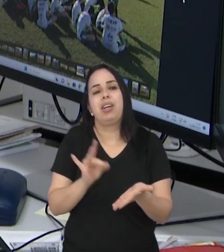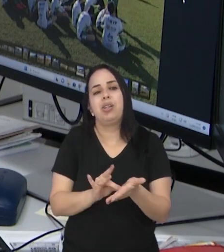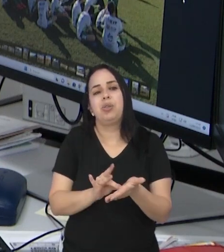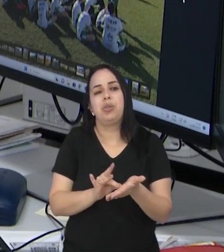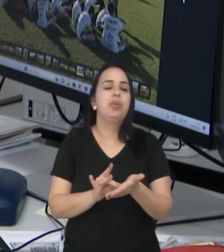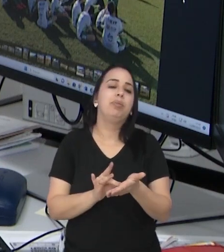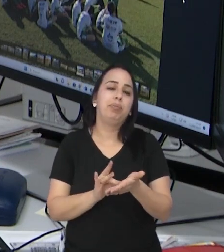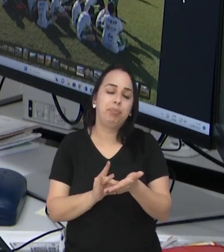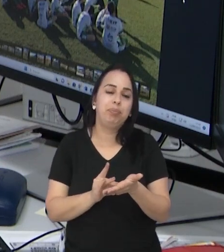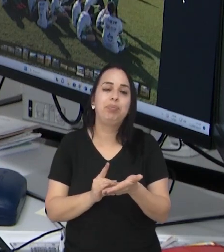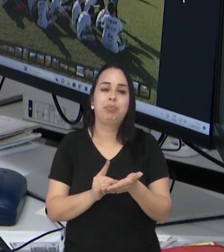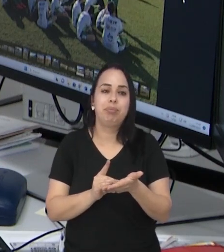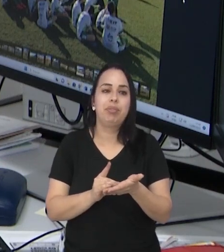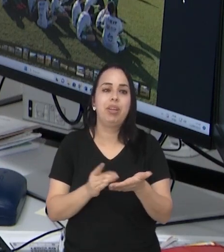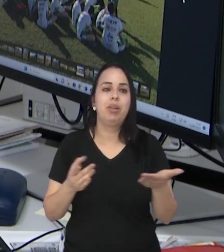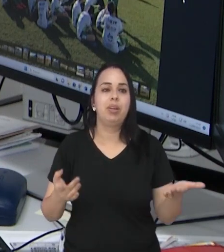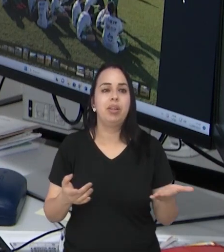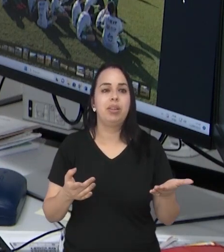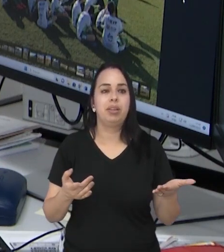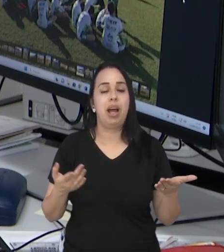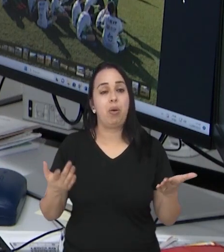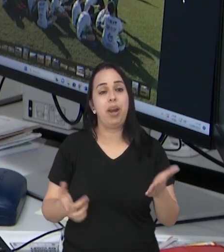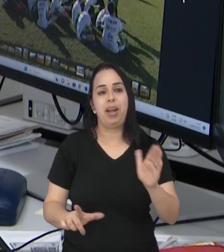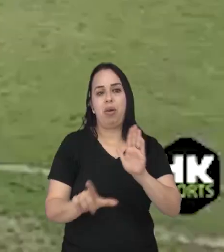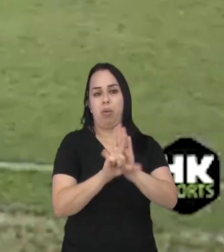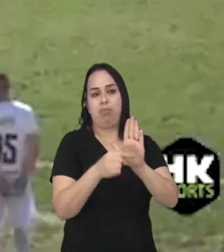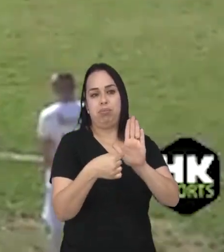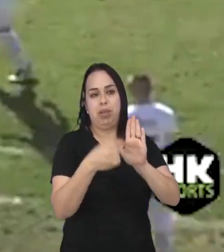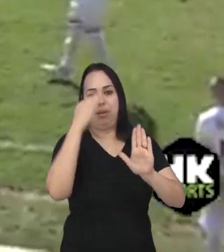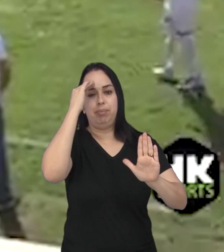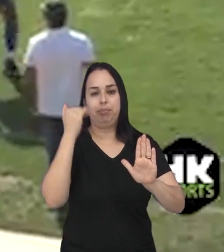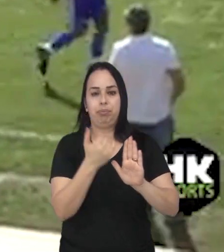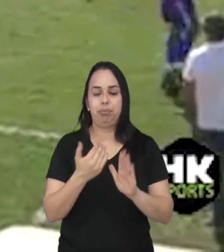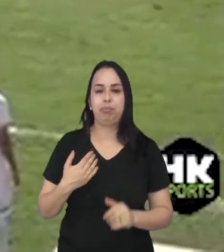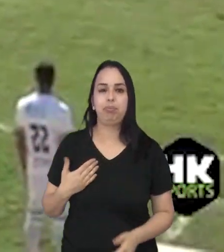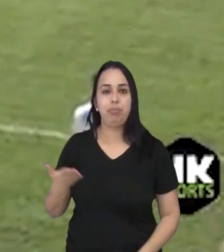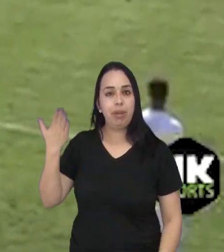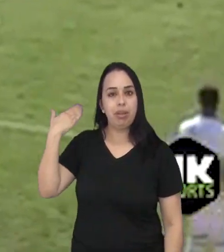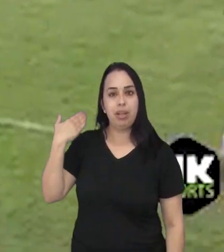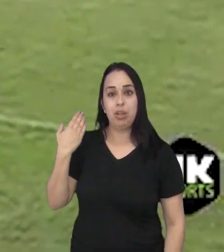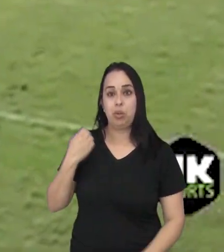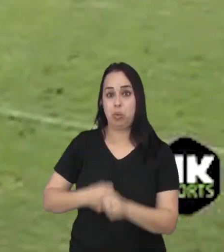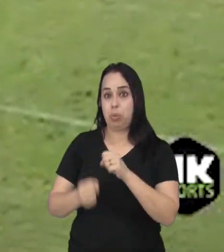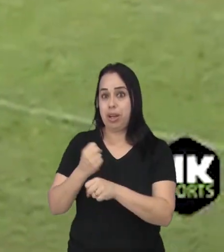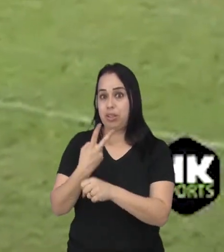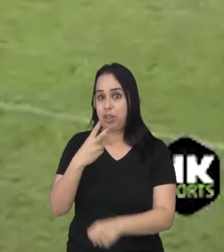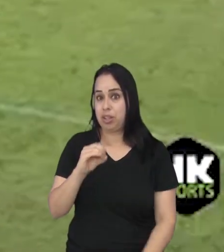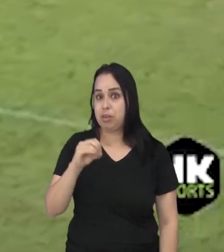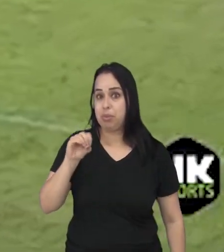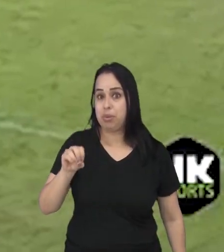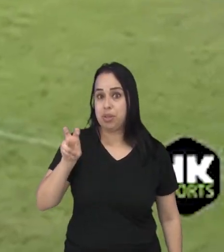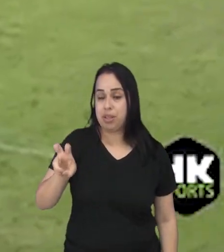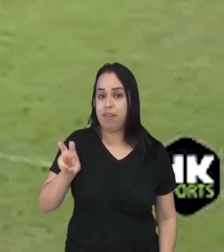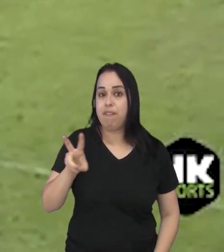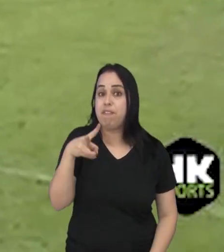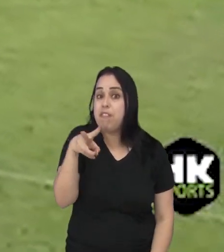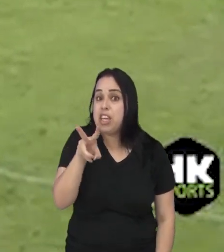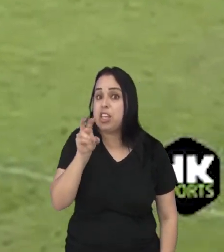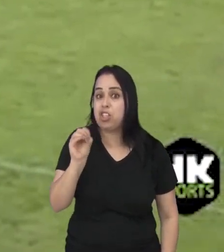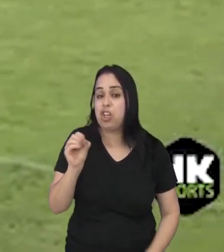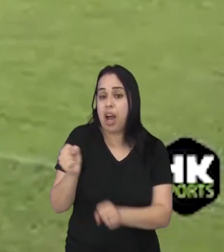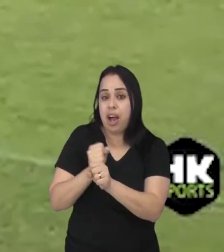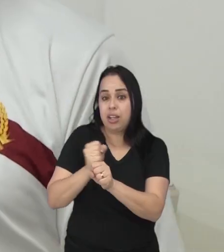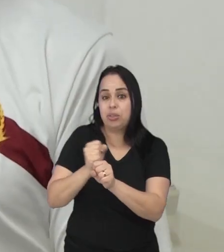né, sendo definido agora por lei. O campeonato acontece desde 2005. São quase 20 anos